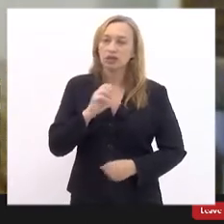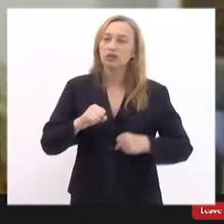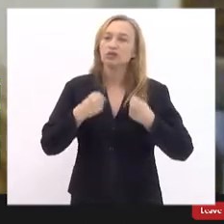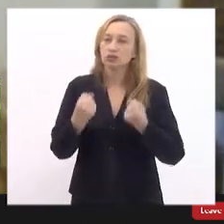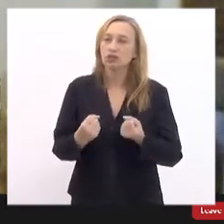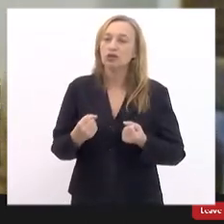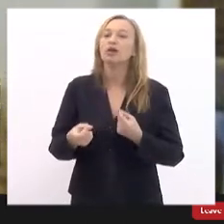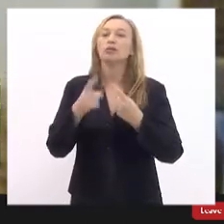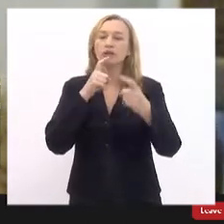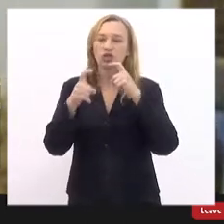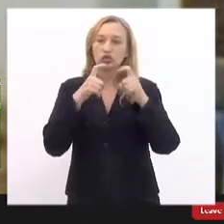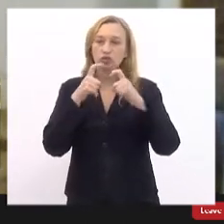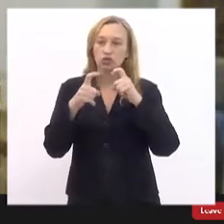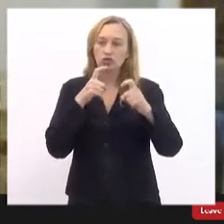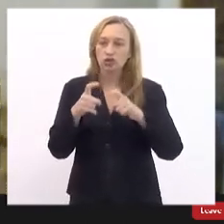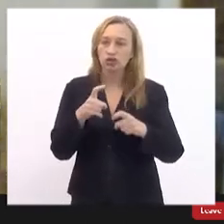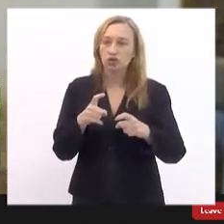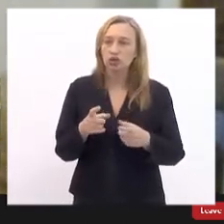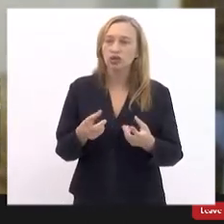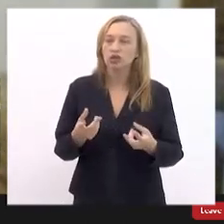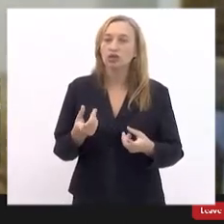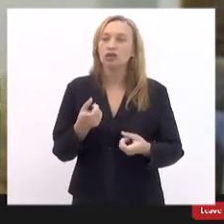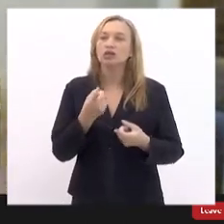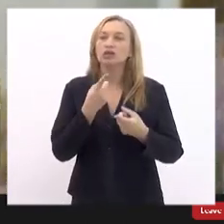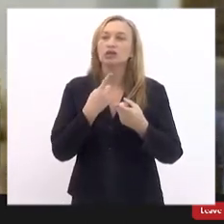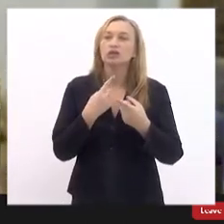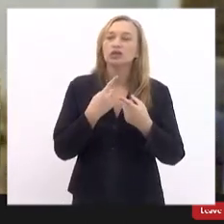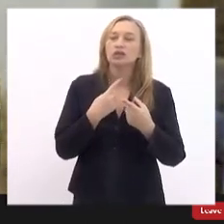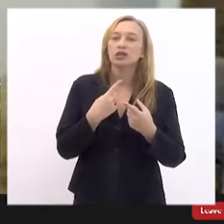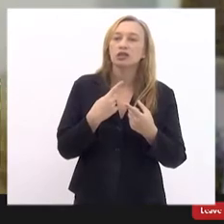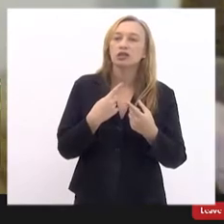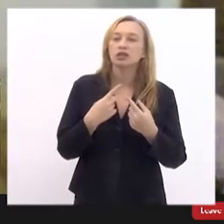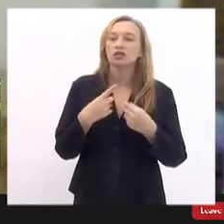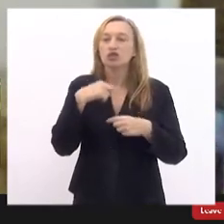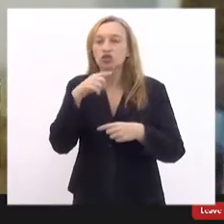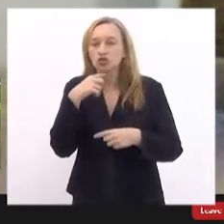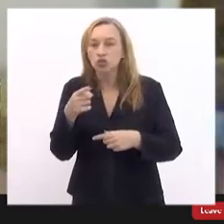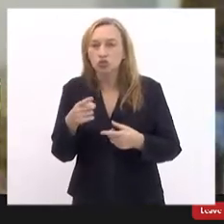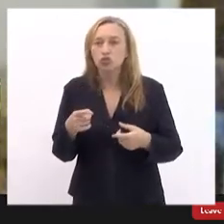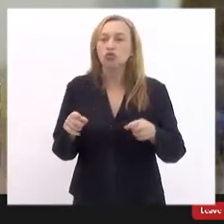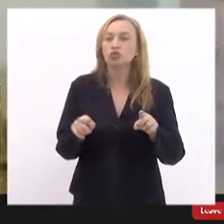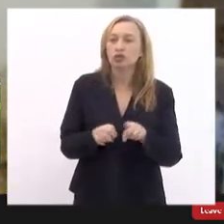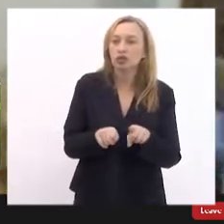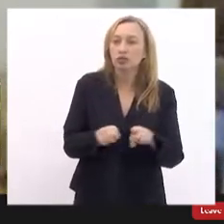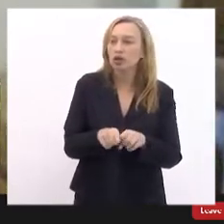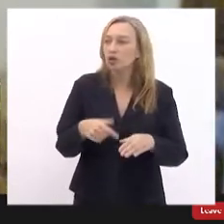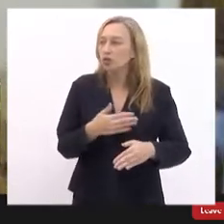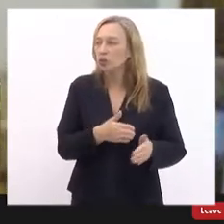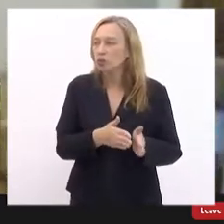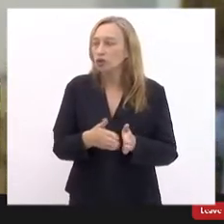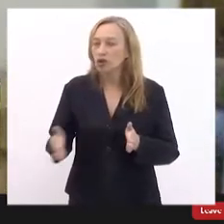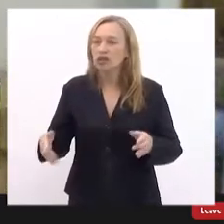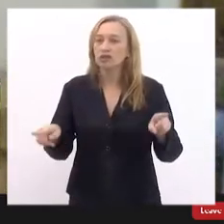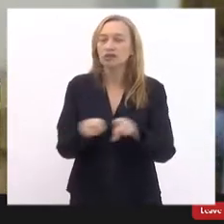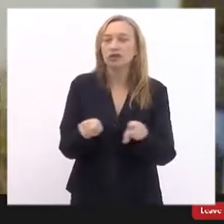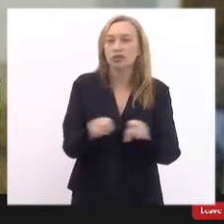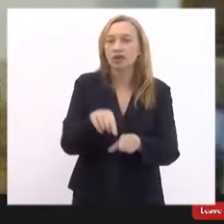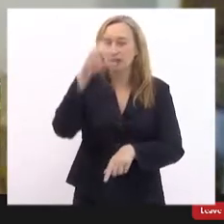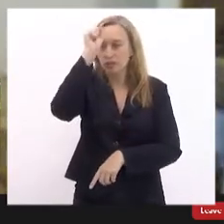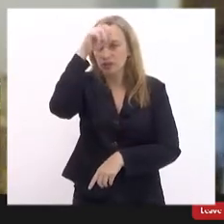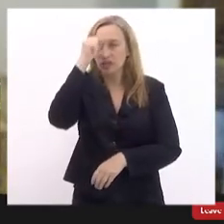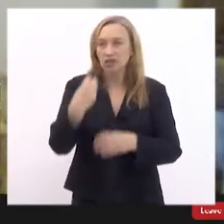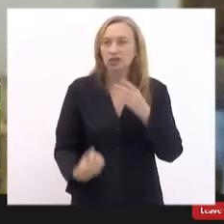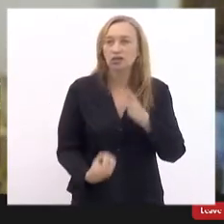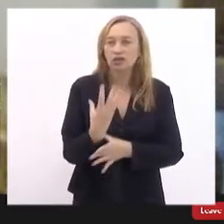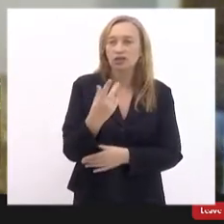poder discutir esses nossos anseios, nossas dúvidas e o nosso processo também de aprendizagem na construção